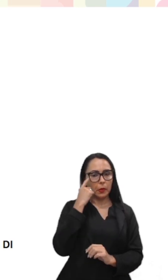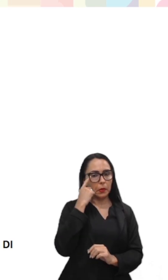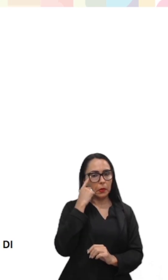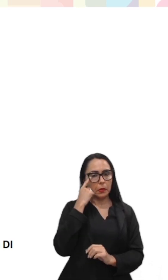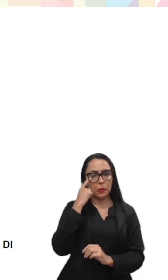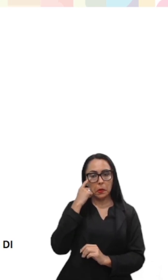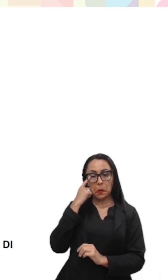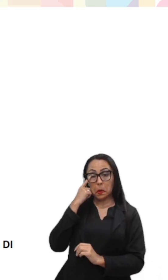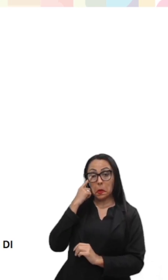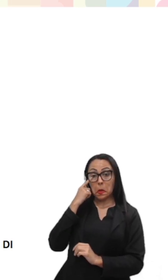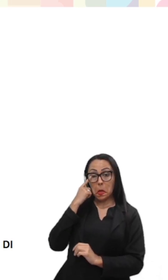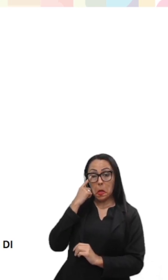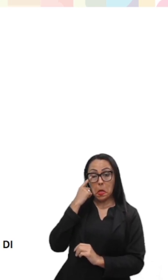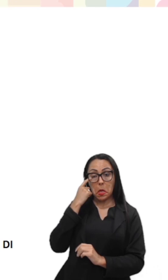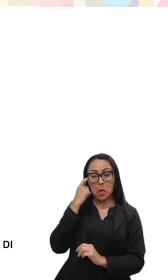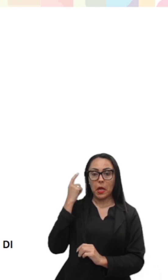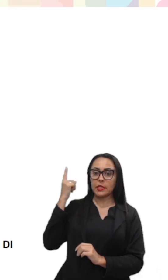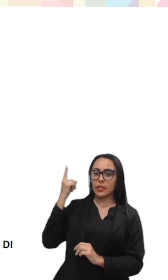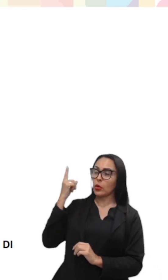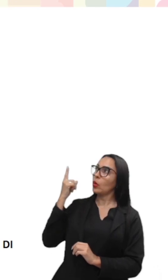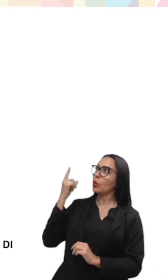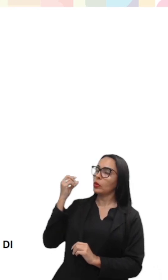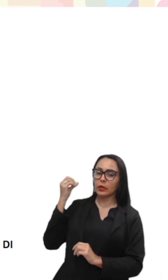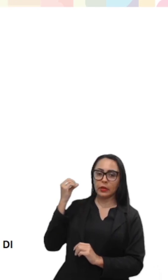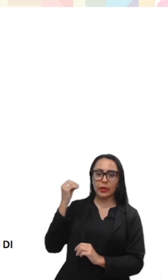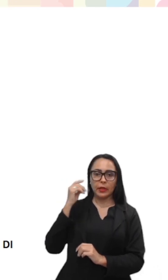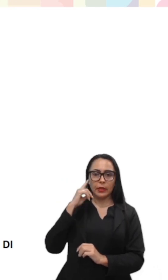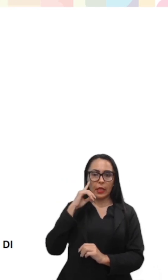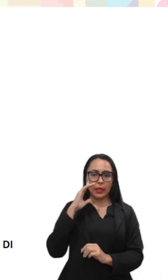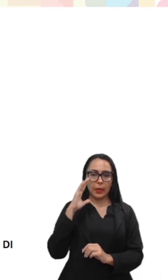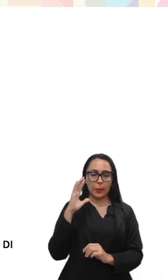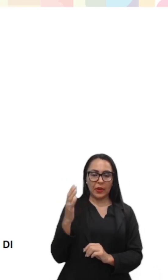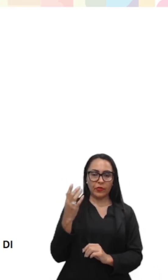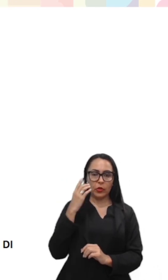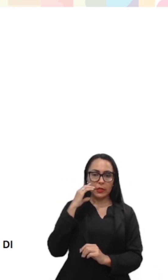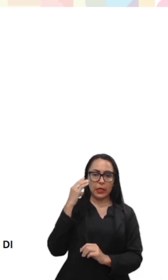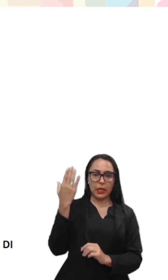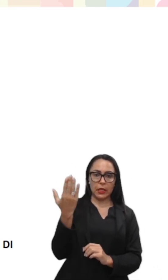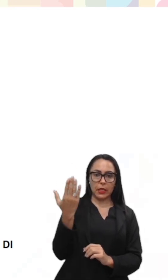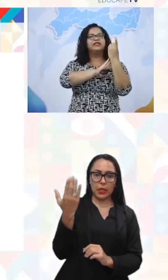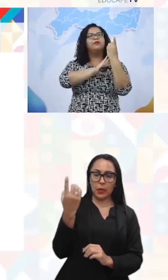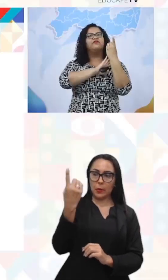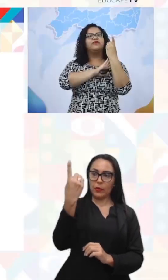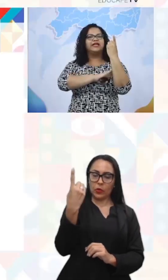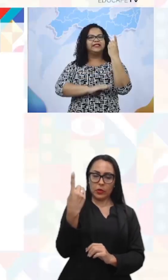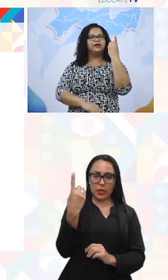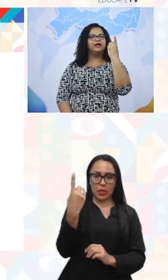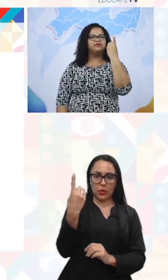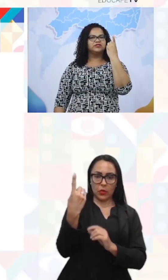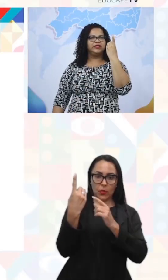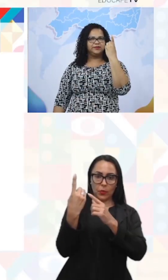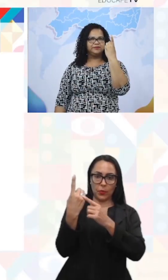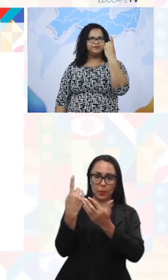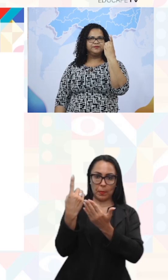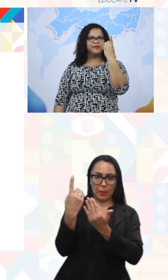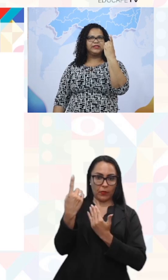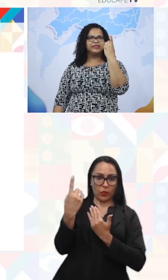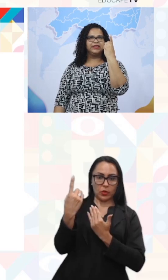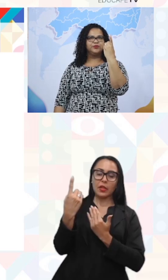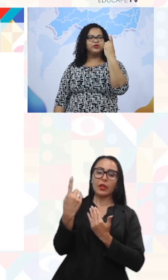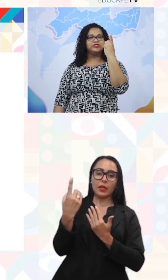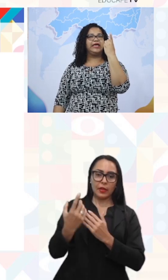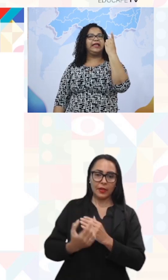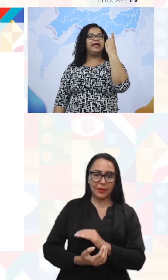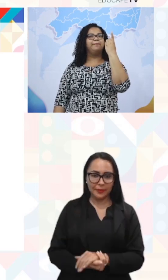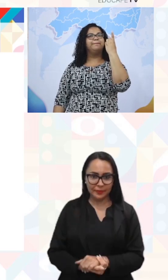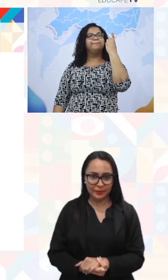ó. Ela é assim também, virada para você. Com as unhas viradas para você, com a palma da mão virada para você. Tá certo?